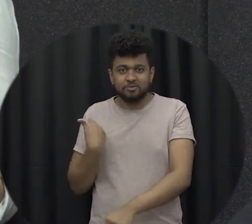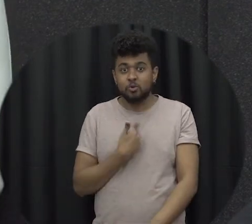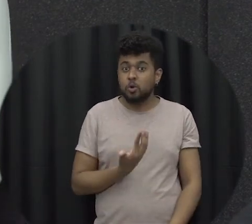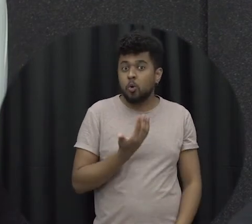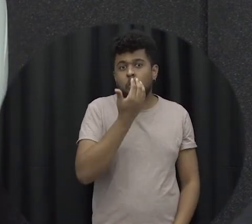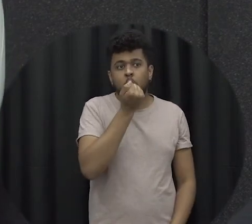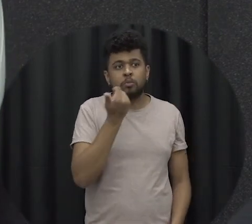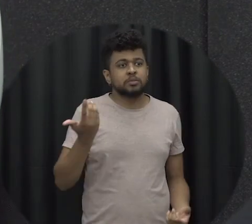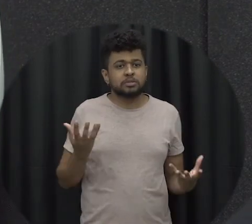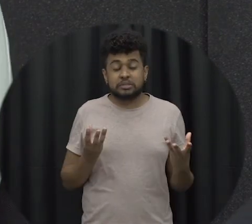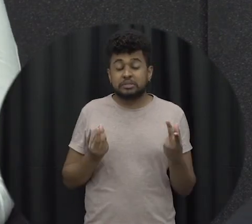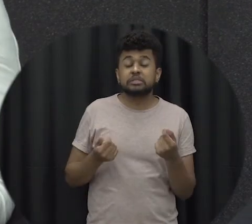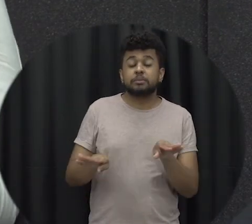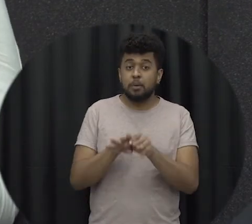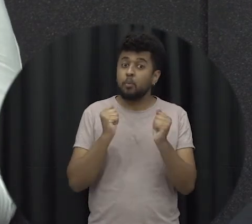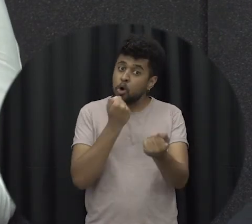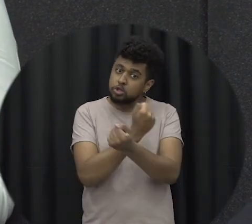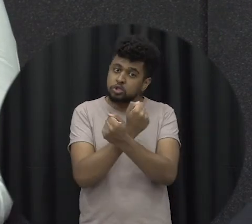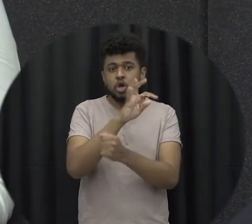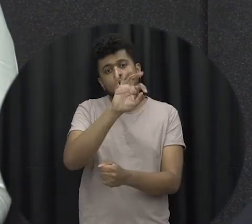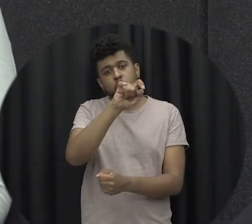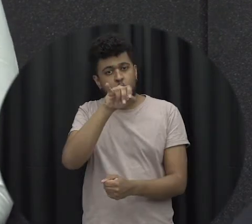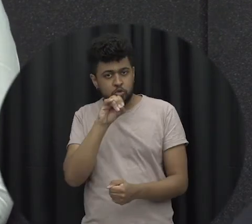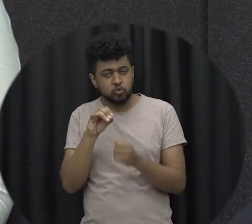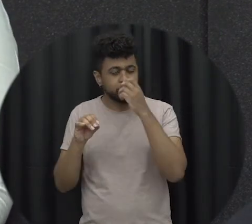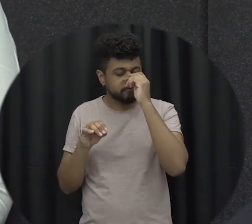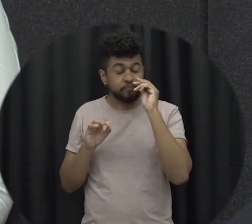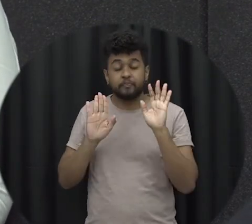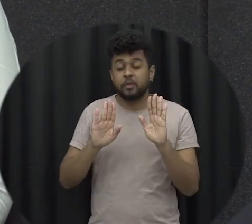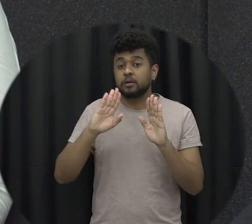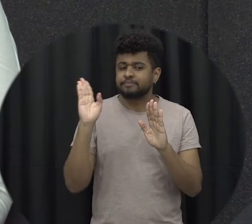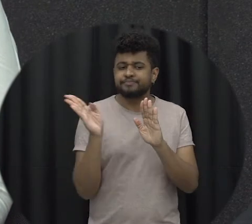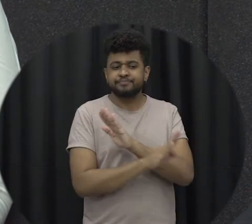a gente come e outros não, que são tóxicos, né? Então, para